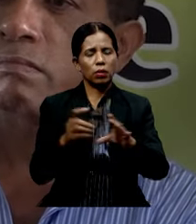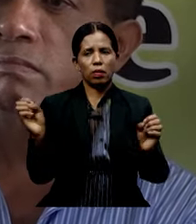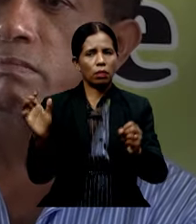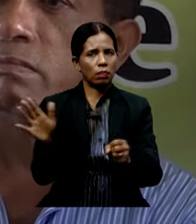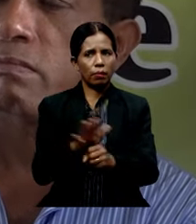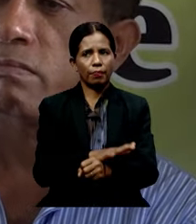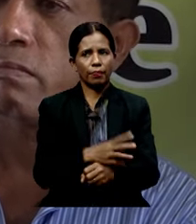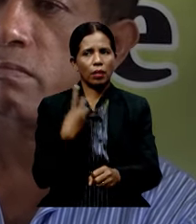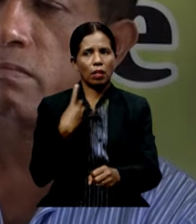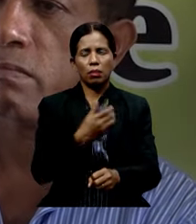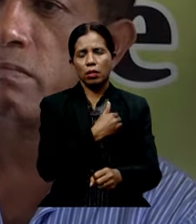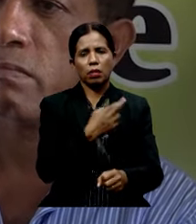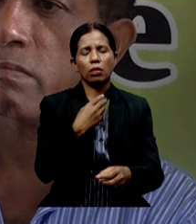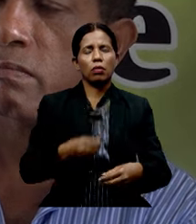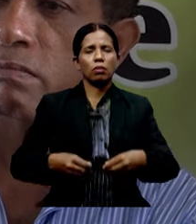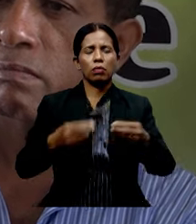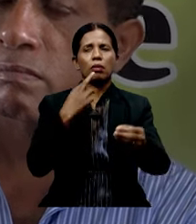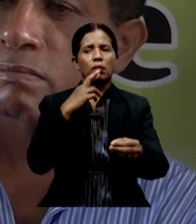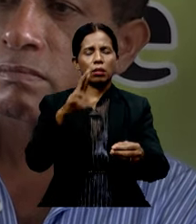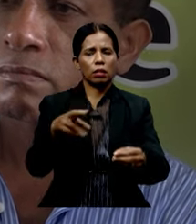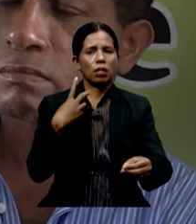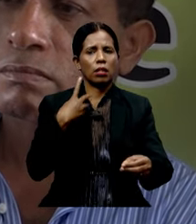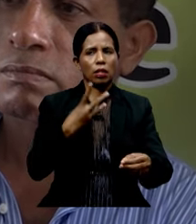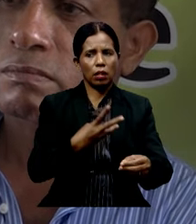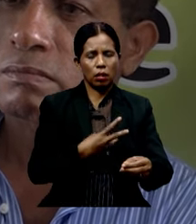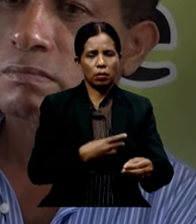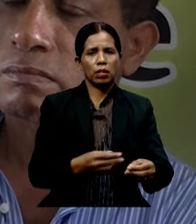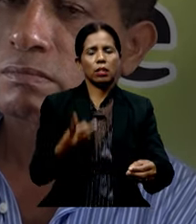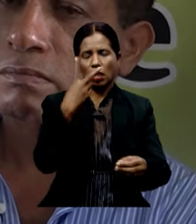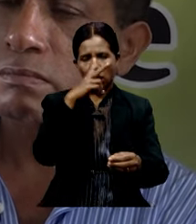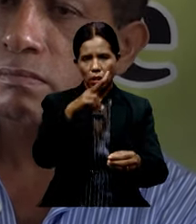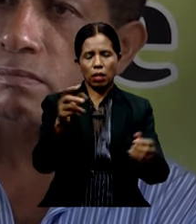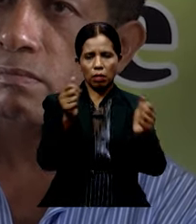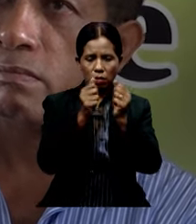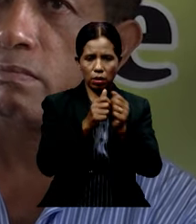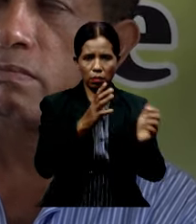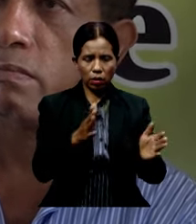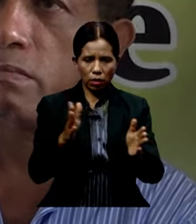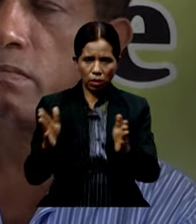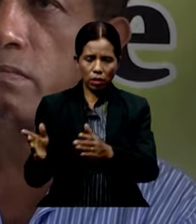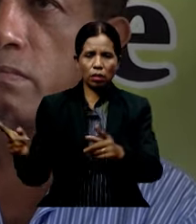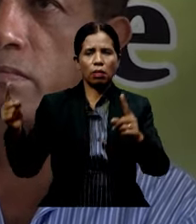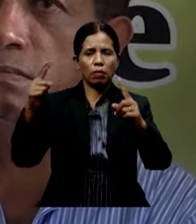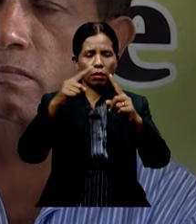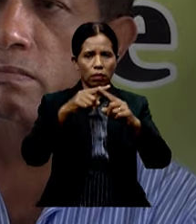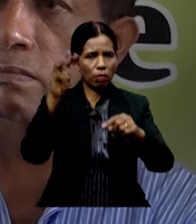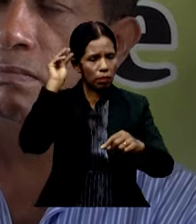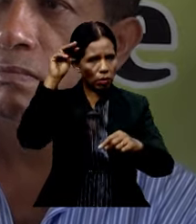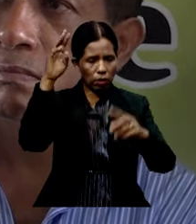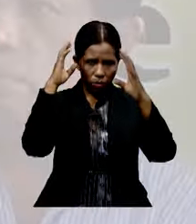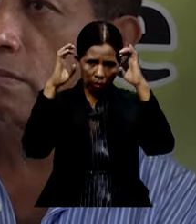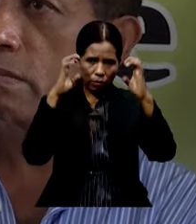A mim será que for resposta, o Iami ato catacami, se imediata processo idane vai ao Ministério da